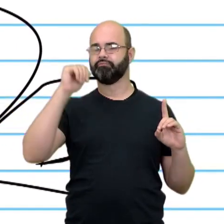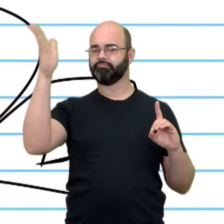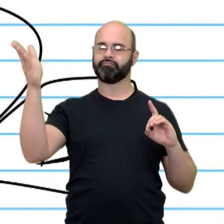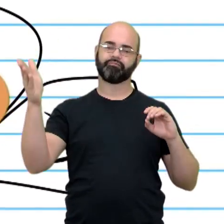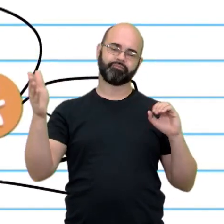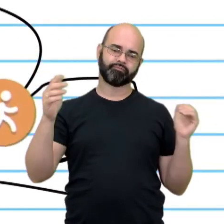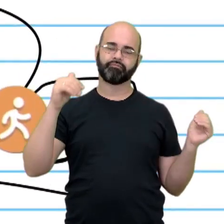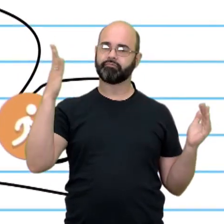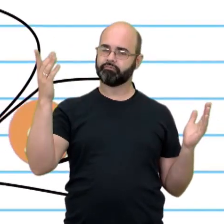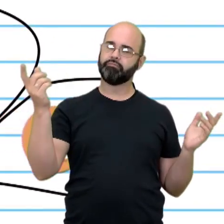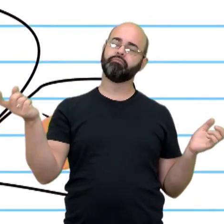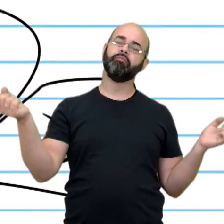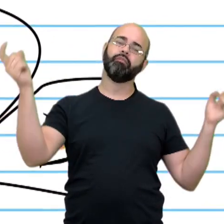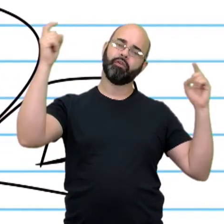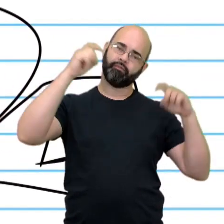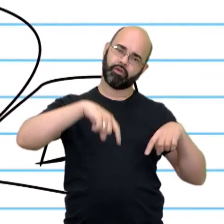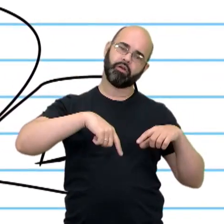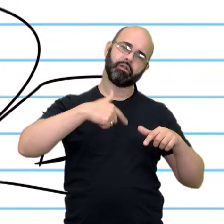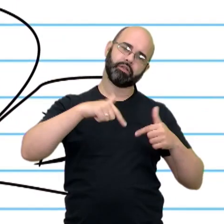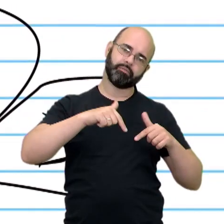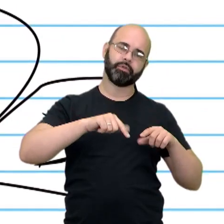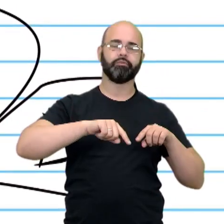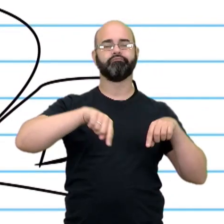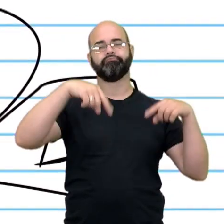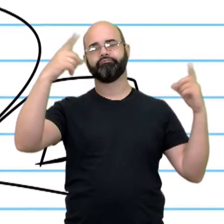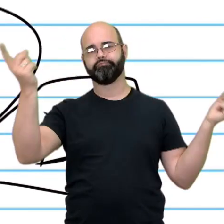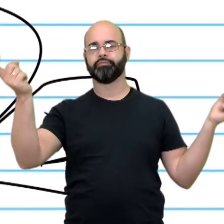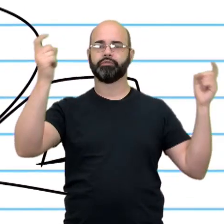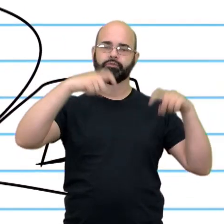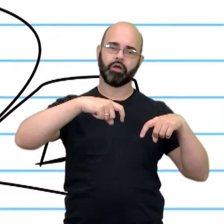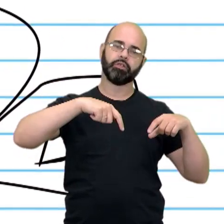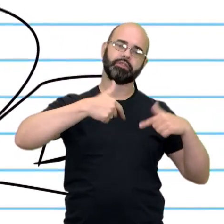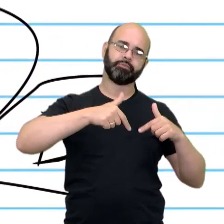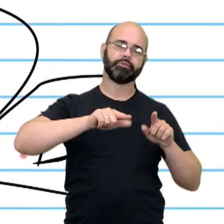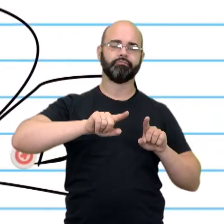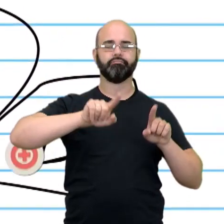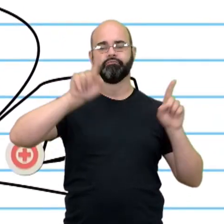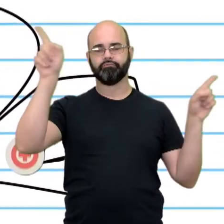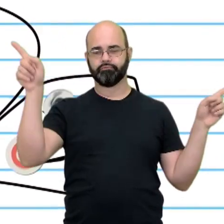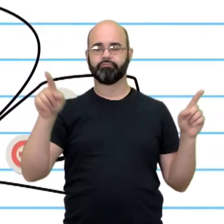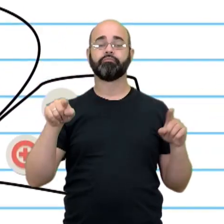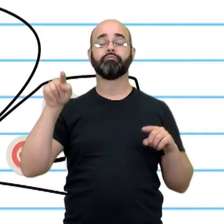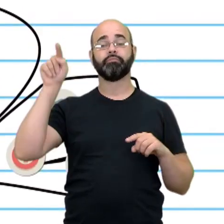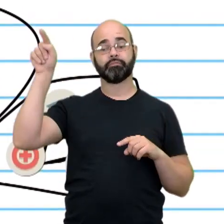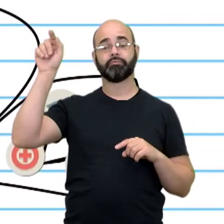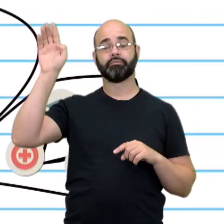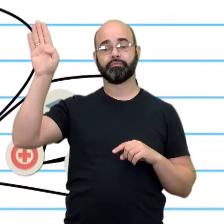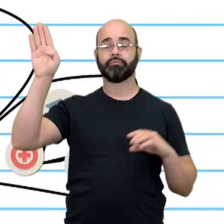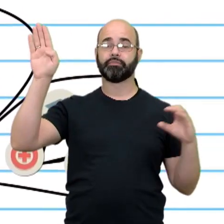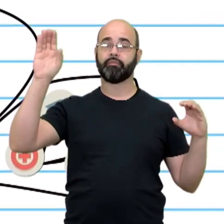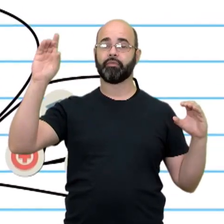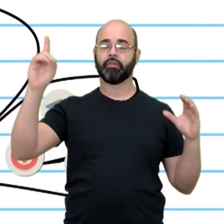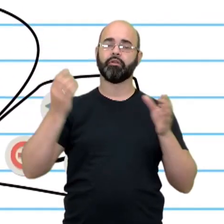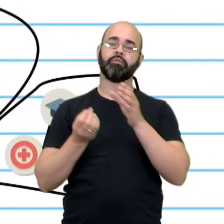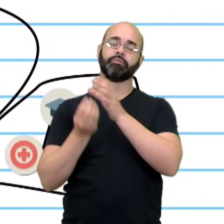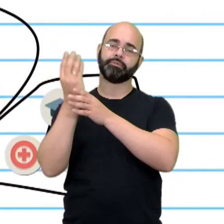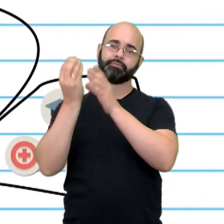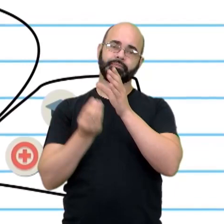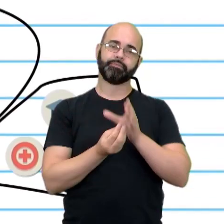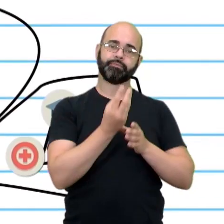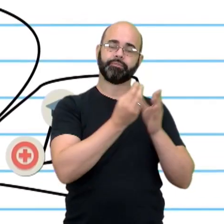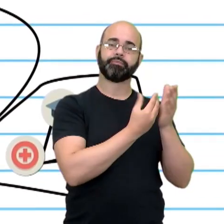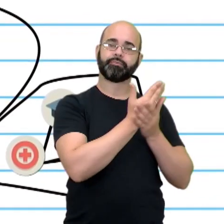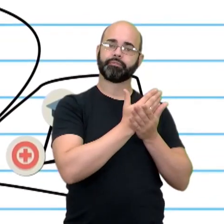movimentos pendulares. Em B, C e D, começam a surgir padarias, consultórios médicos, supermercados e até